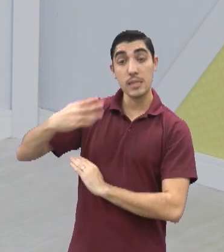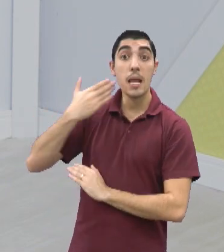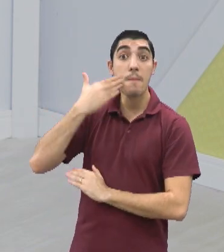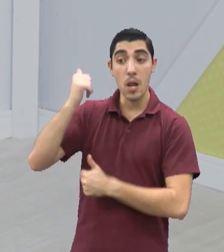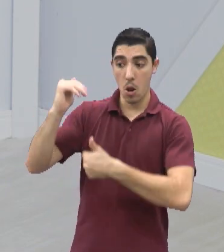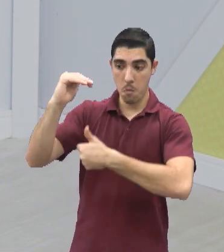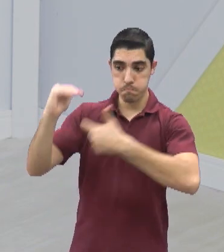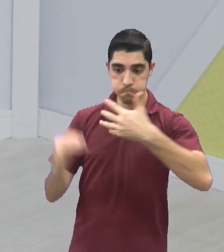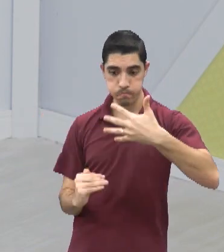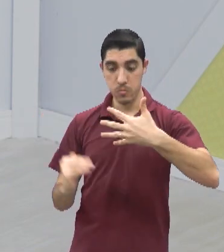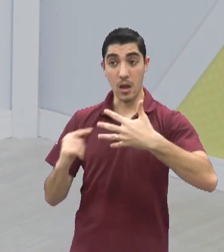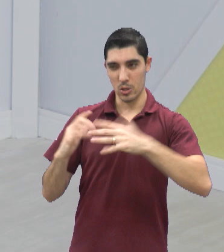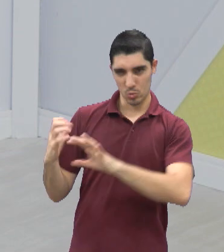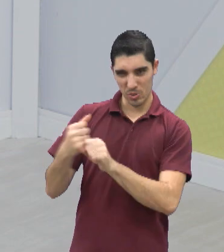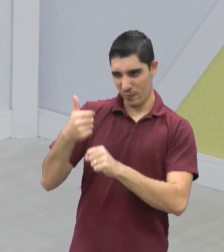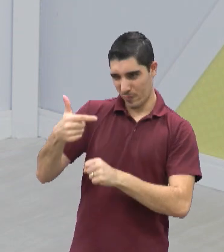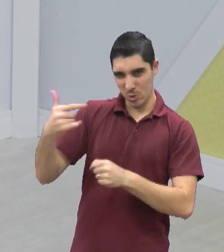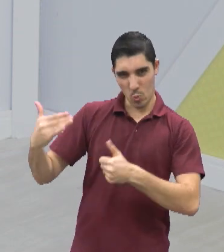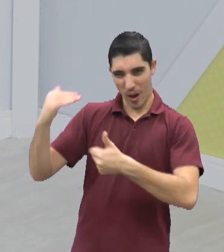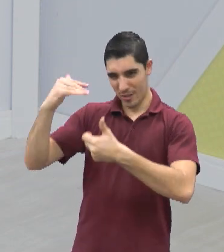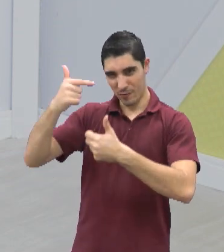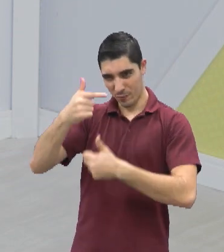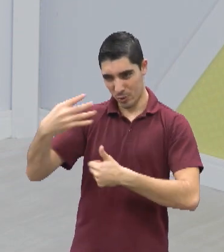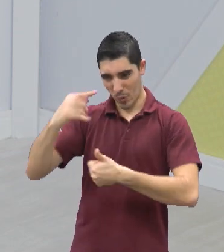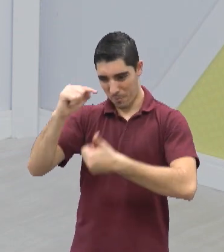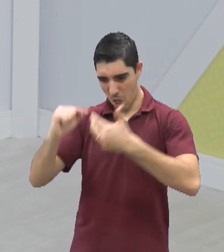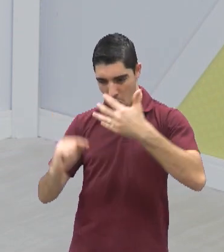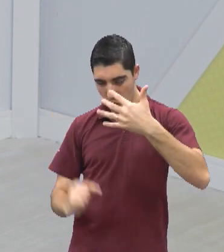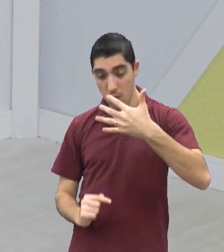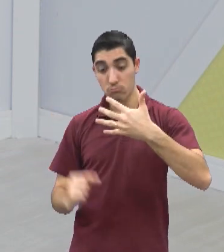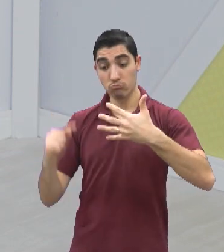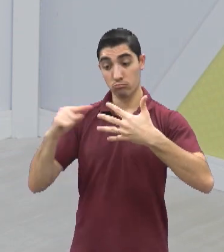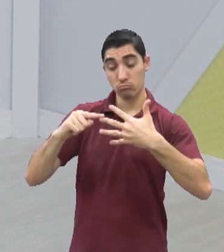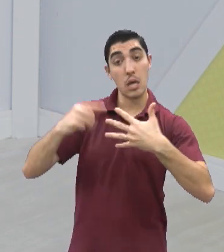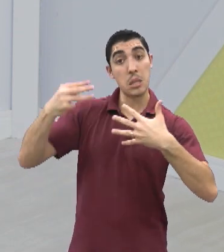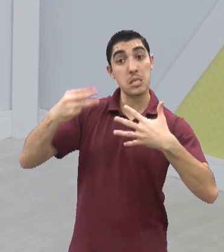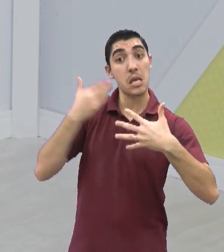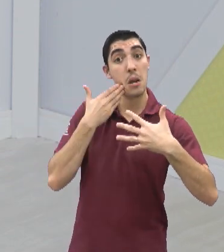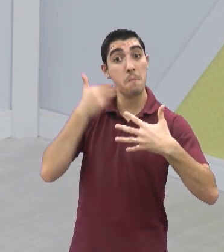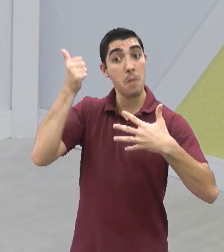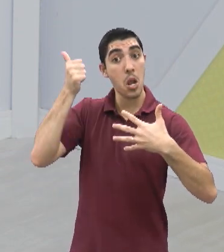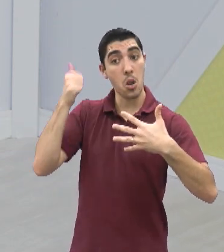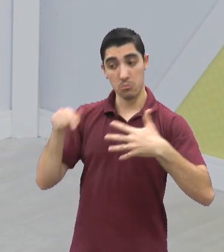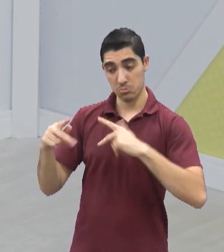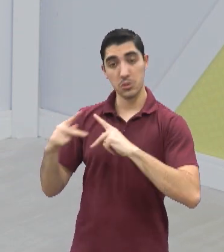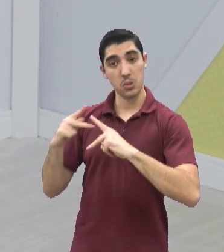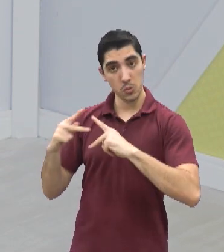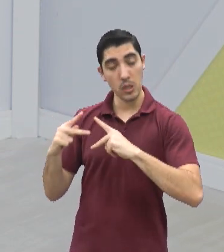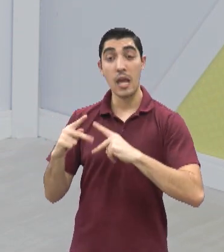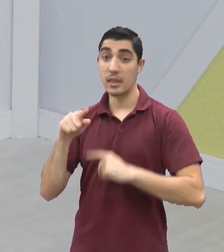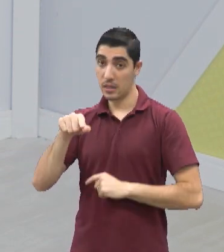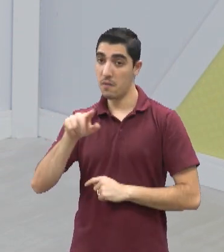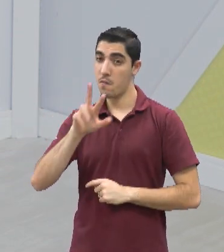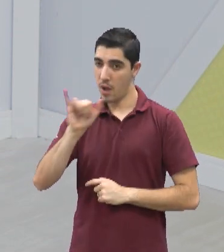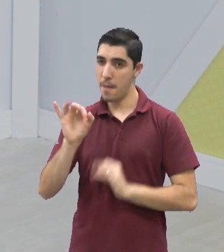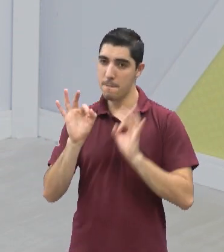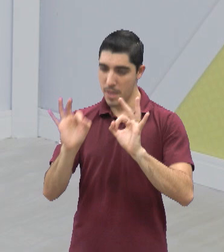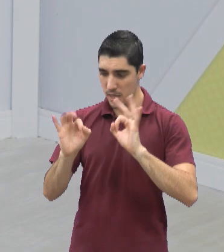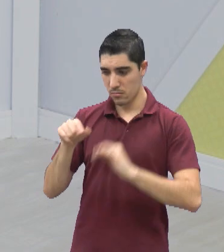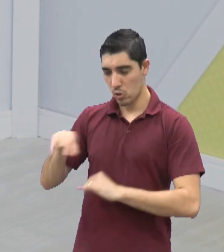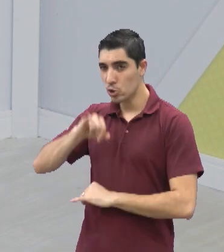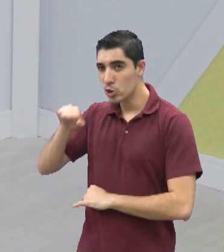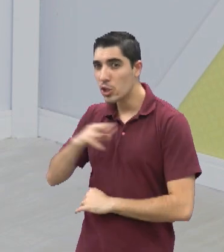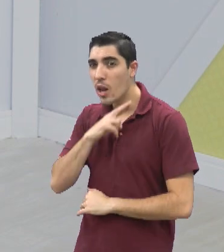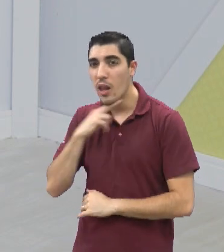24 equipes. Terceira melhor campanha fizeram os meninos do São José, ou seja, São José vai como favorito para enfrentar a